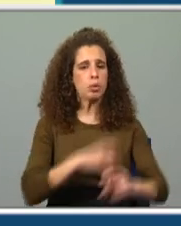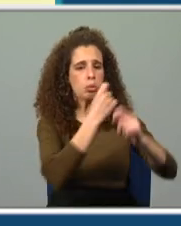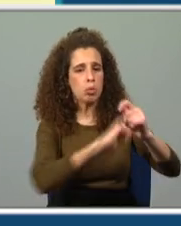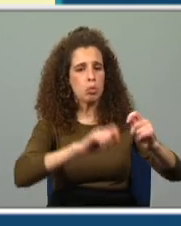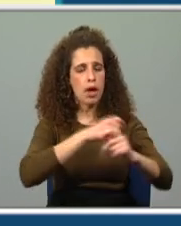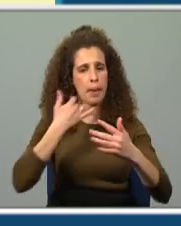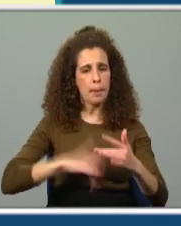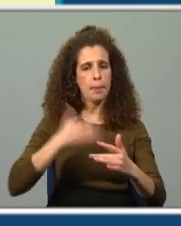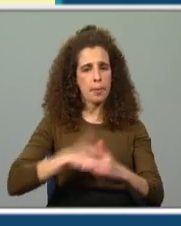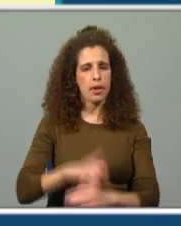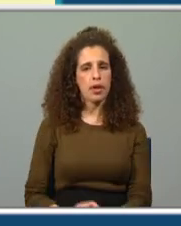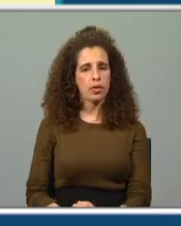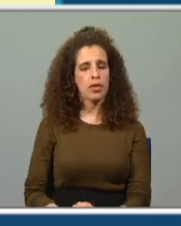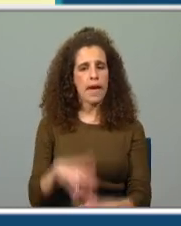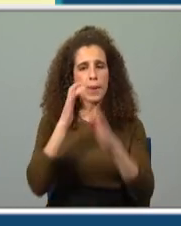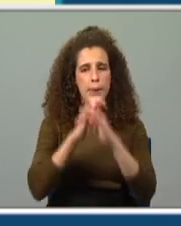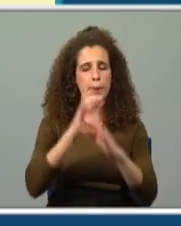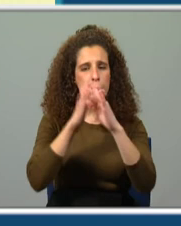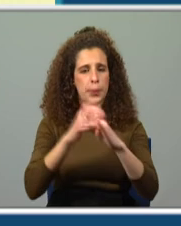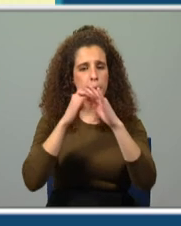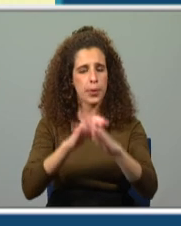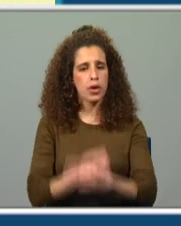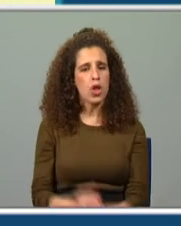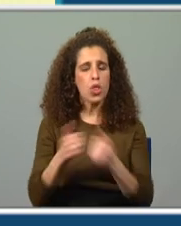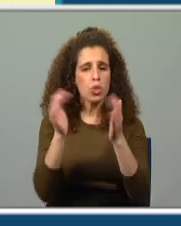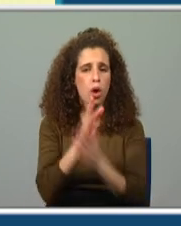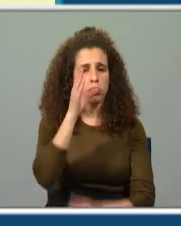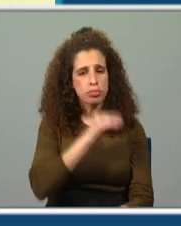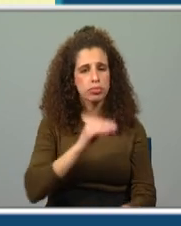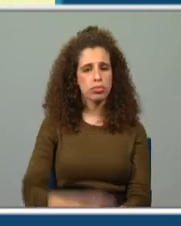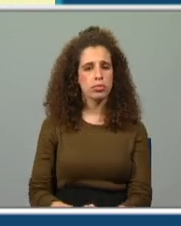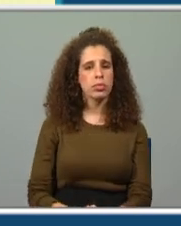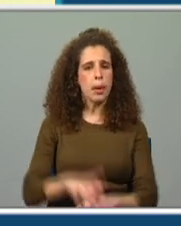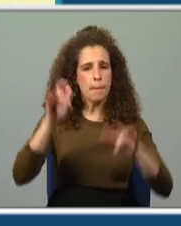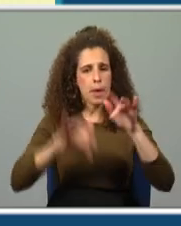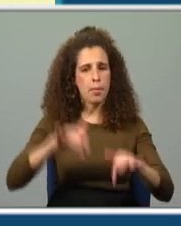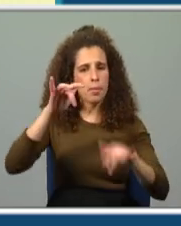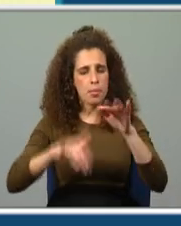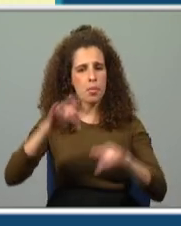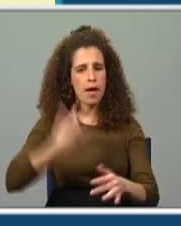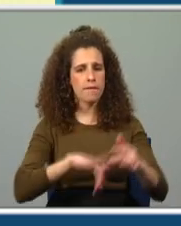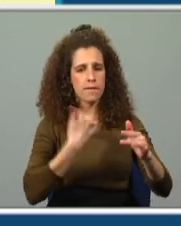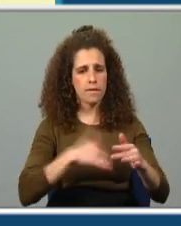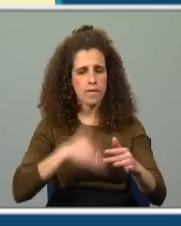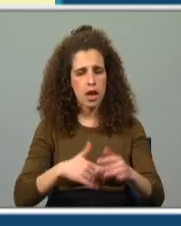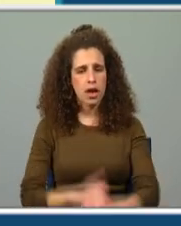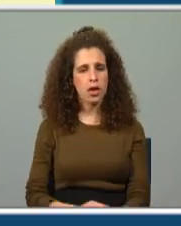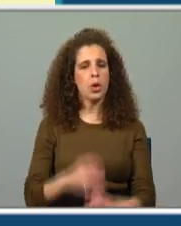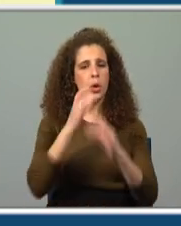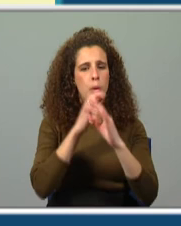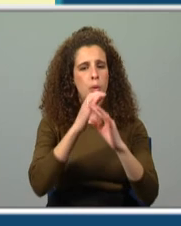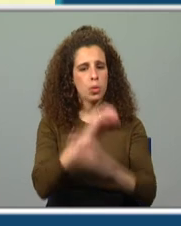harpas, guitarras, trompas, fagotes, clarinetes, flautas, saxofones, todos caladinhos. pianos, bandolins, violas, contrabaixos, tubas,